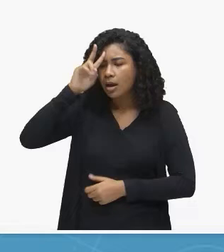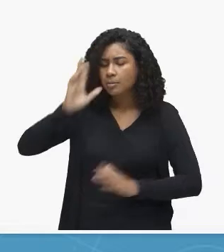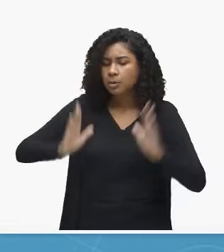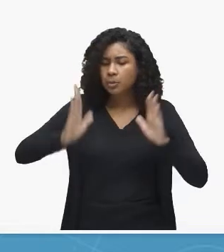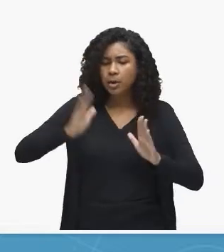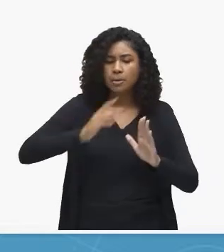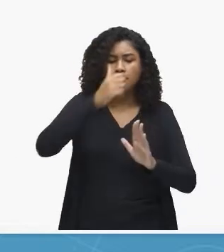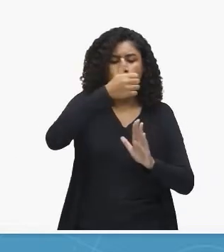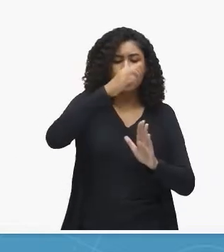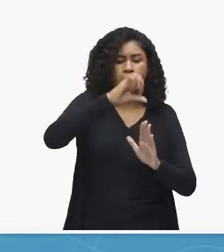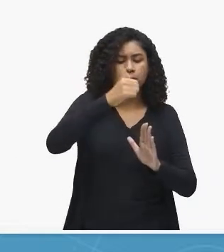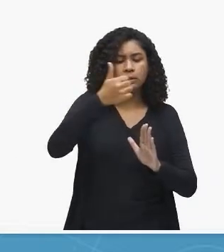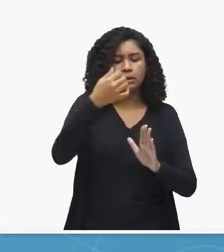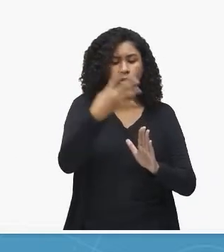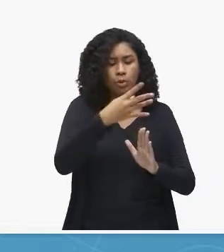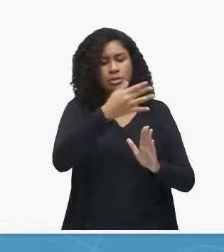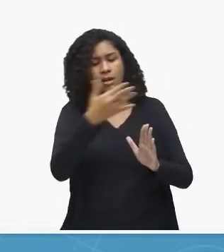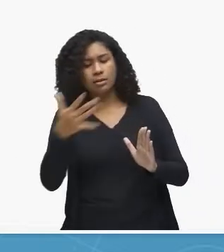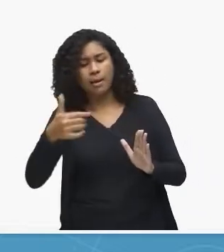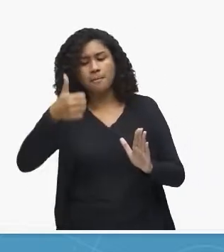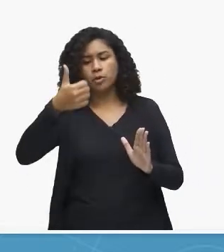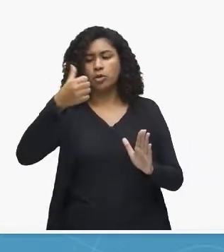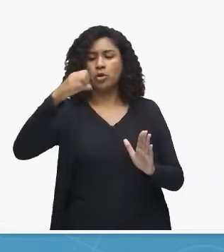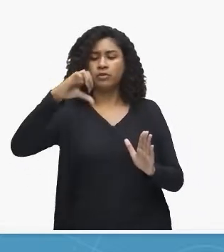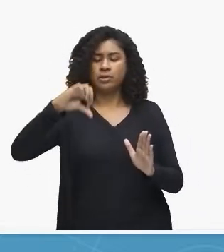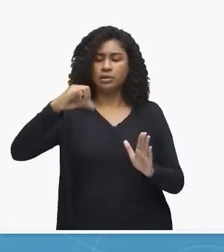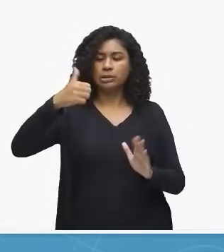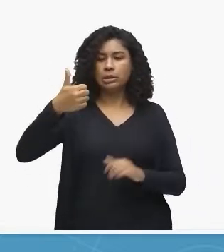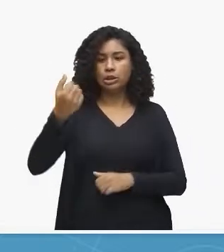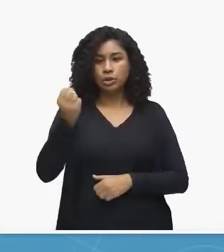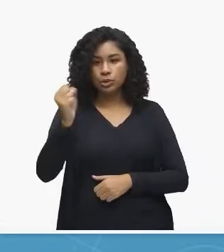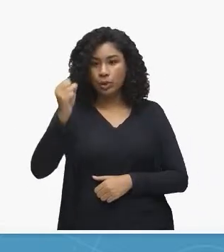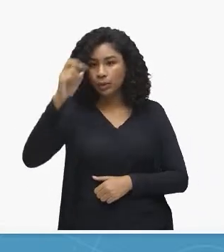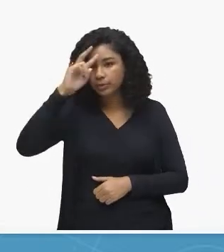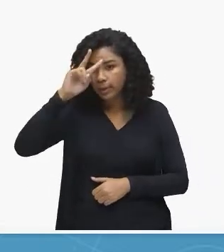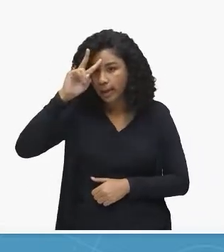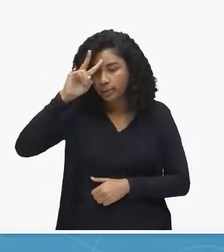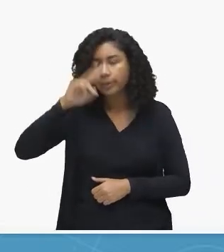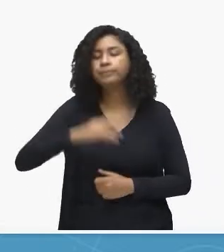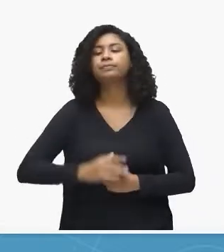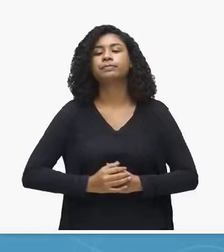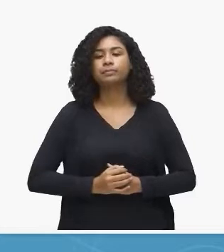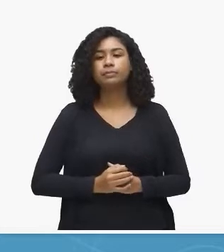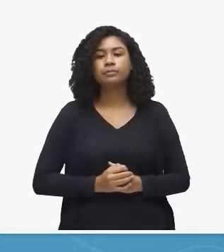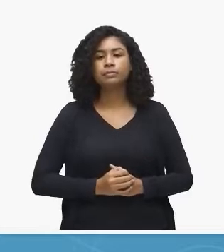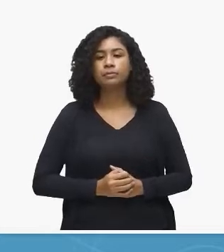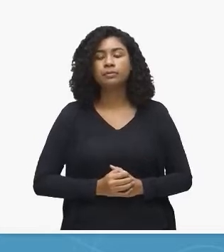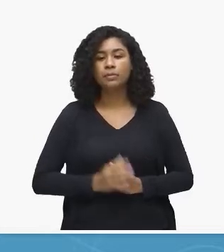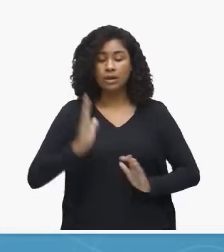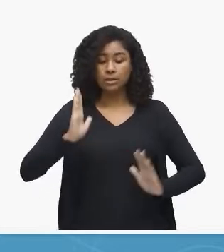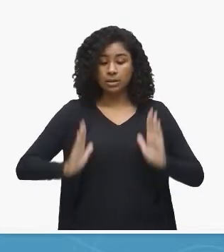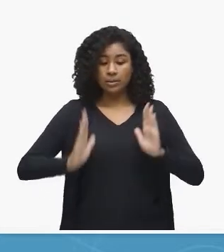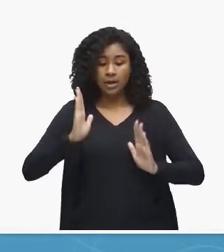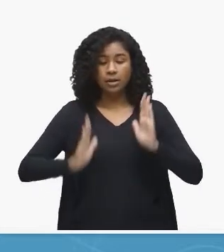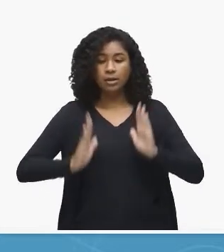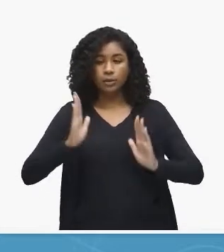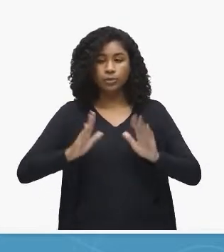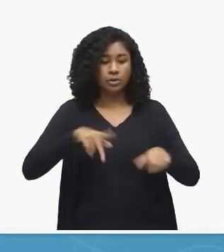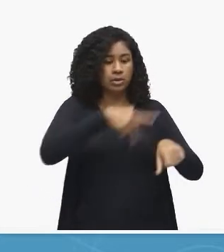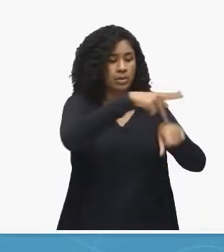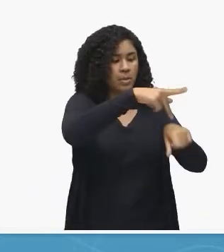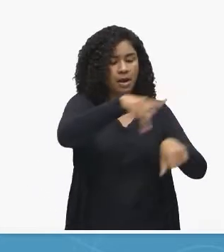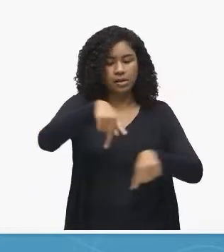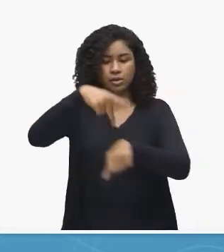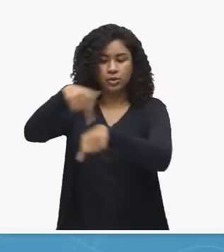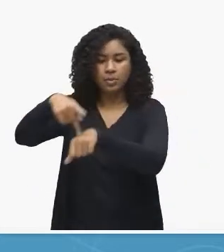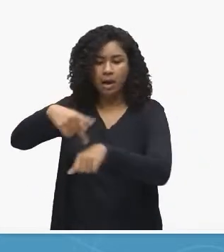até 1918. Então, esse momento na qual essas potências, principais potências europeias, estavam aí